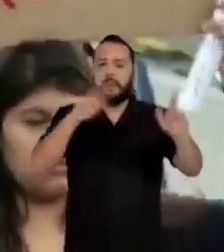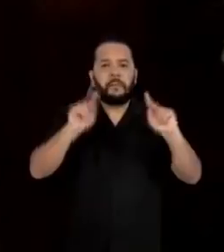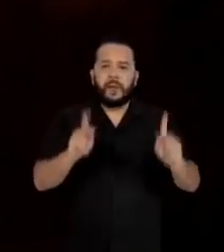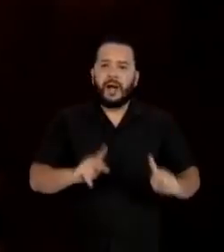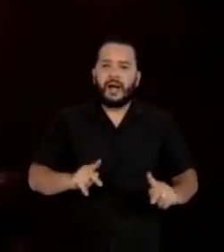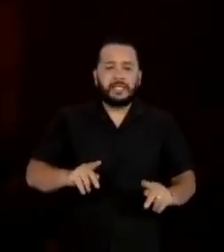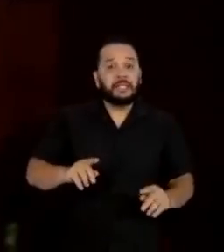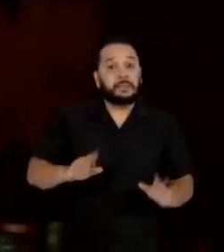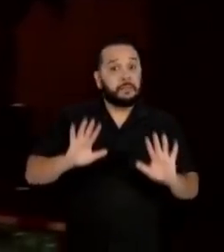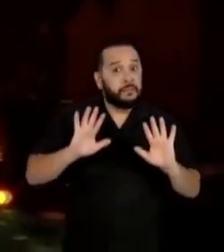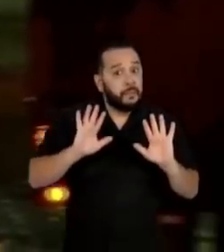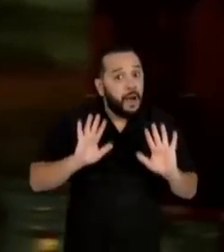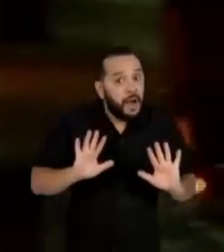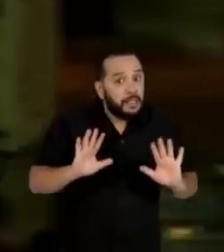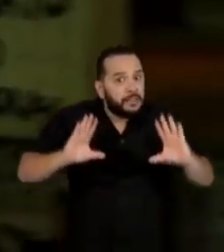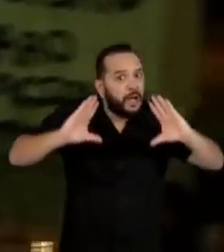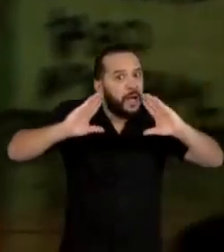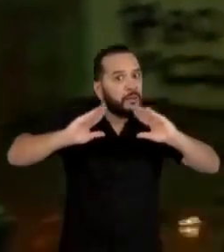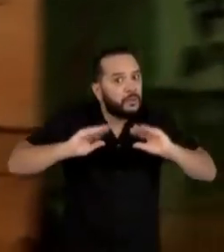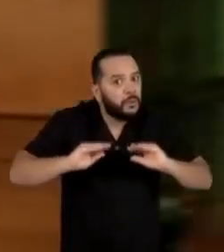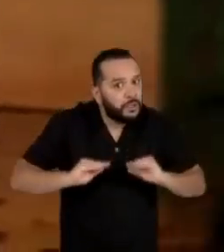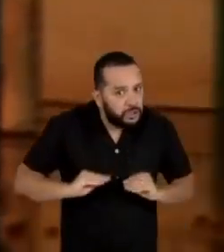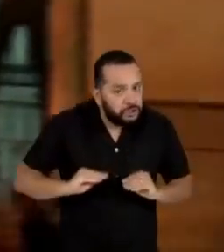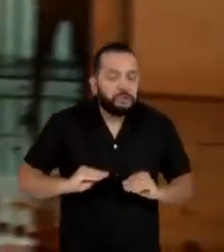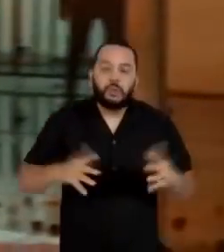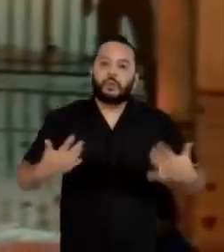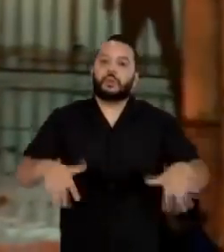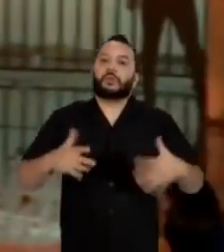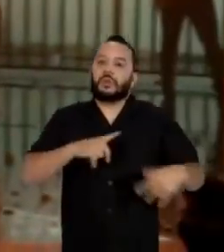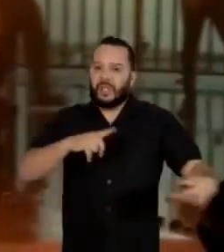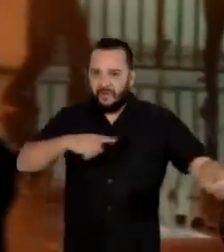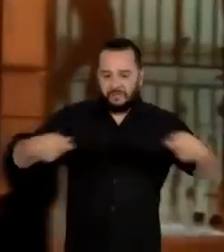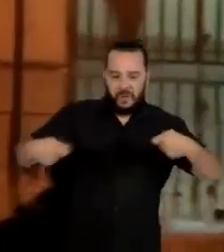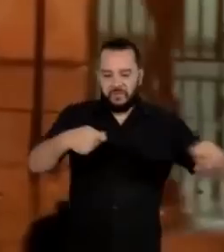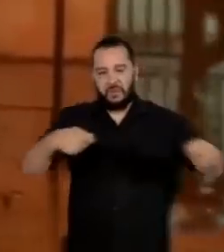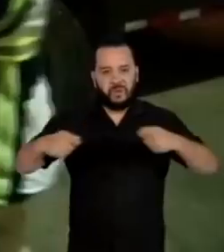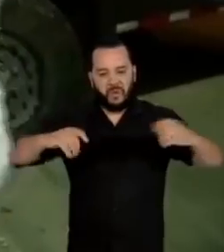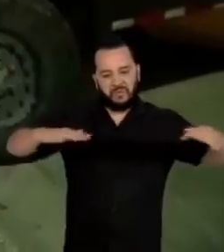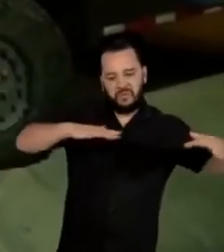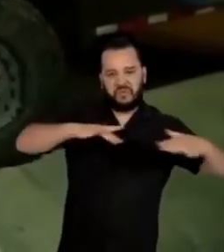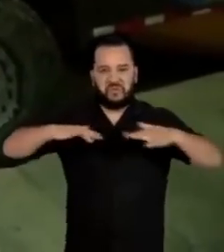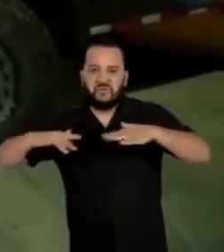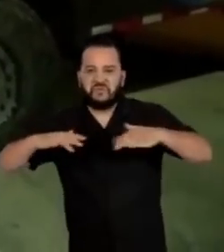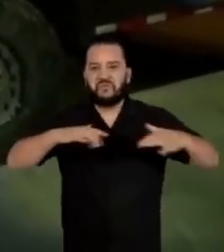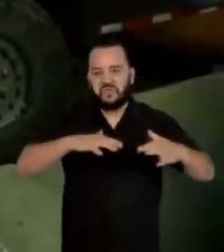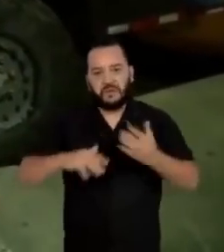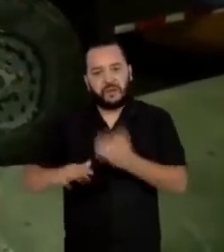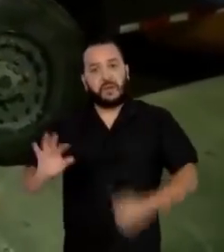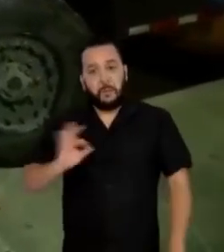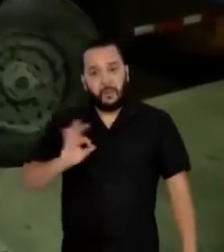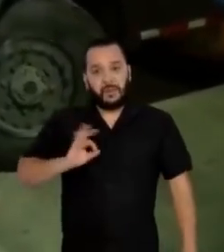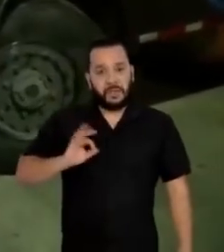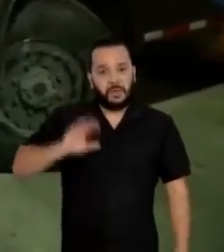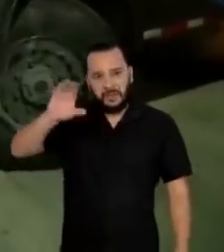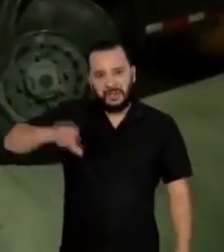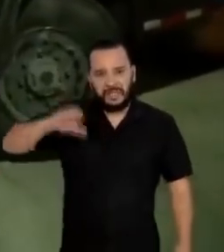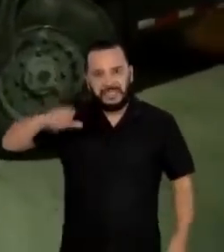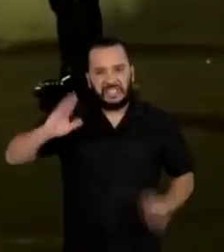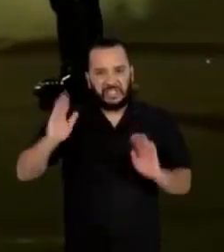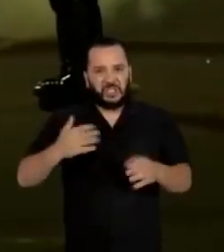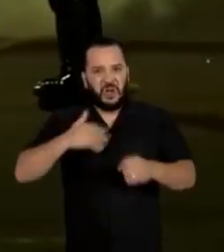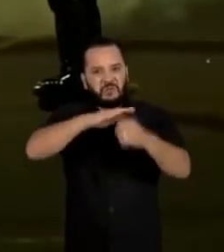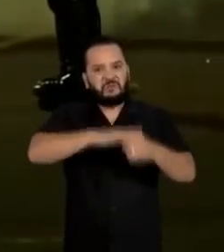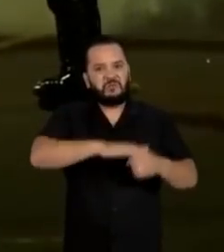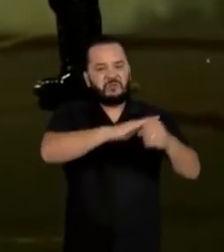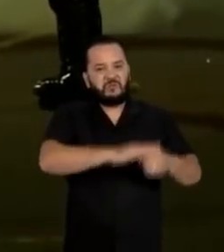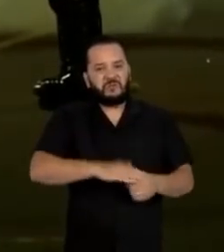dia. Mas à noite houve enfrentamentos e repressão do esquadrão móvel da polícia colombiana, que reprimiu a manifestação com